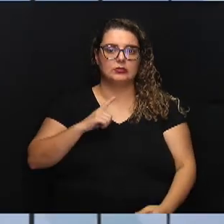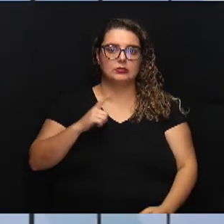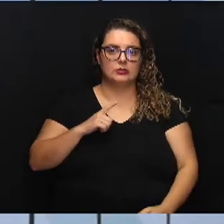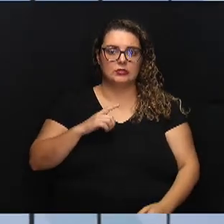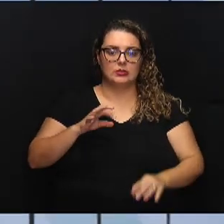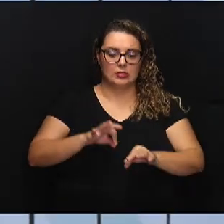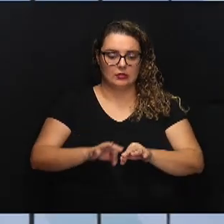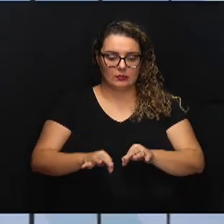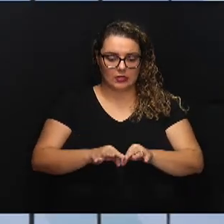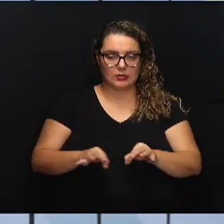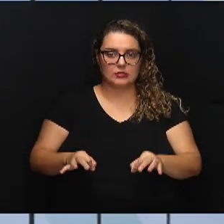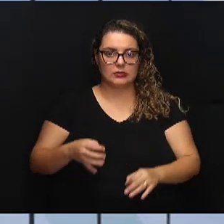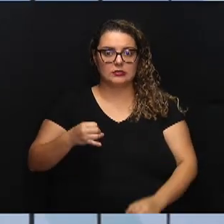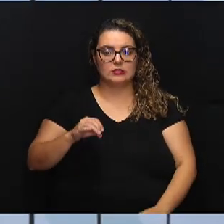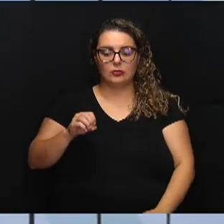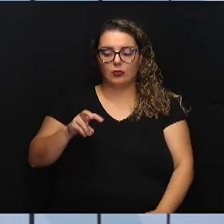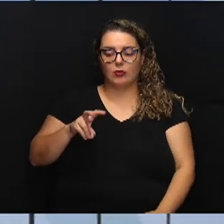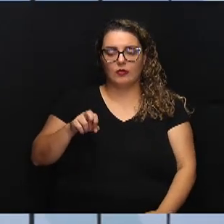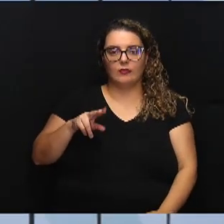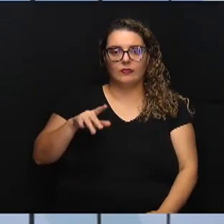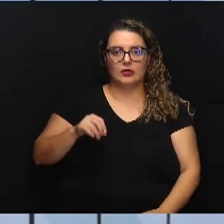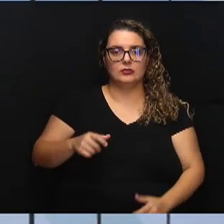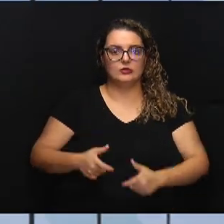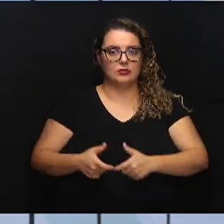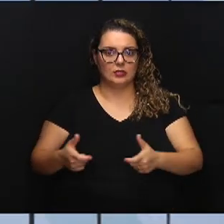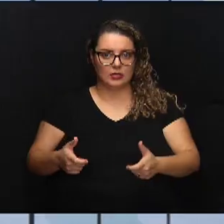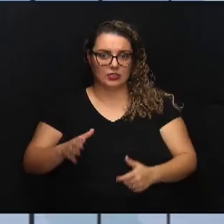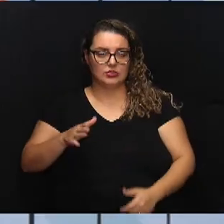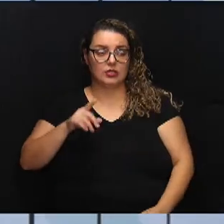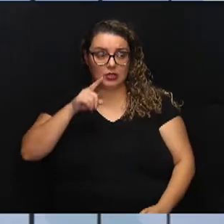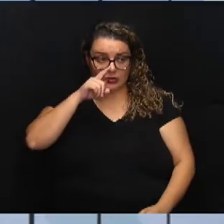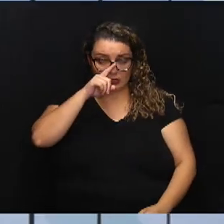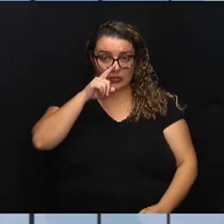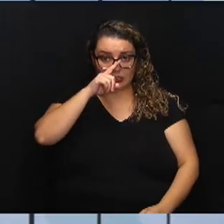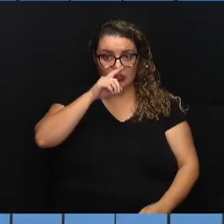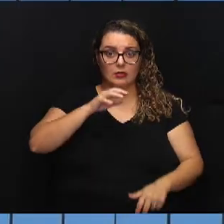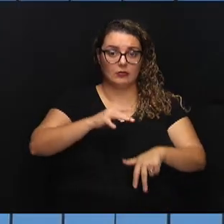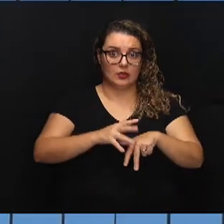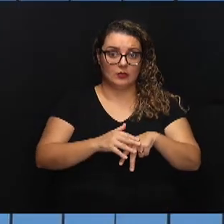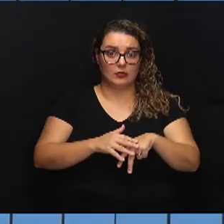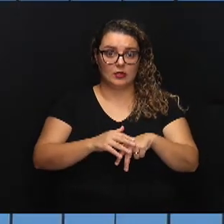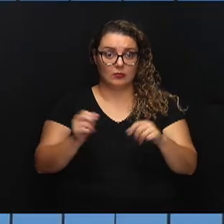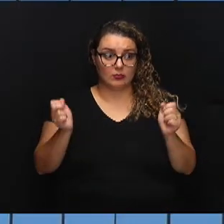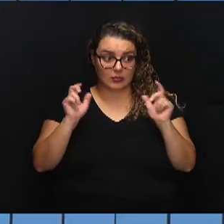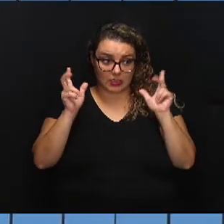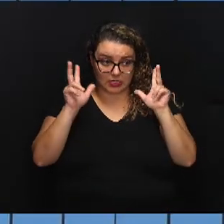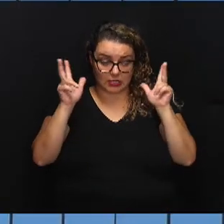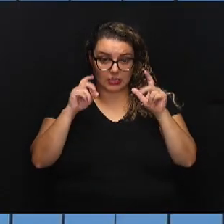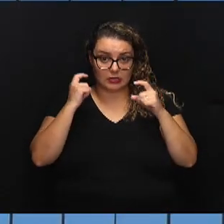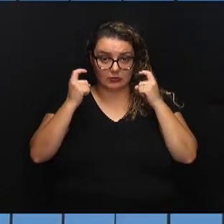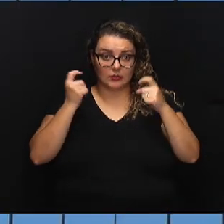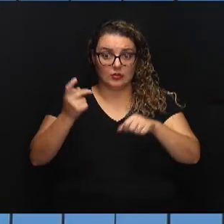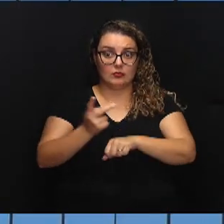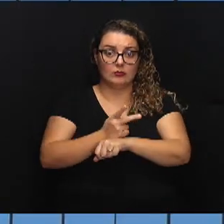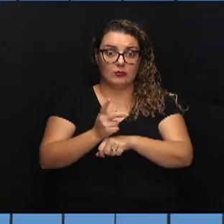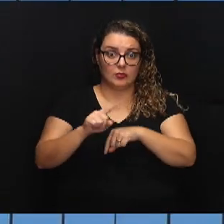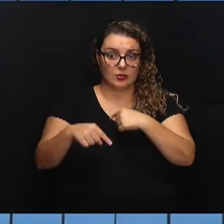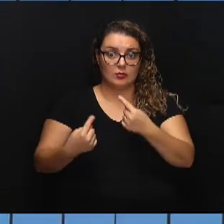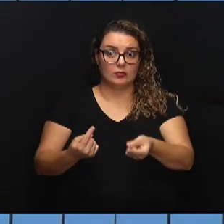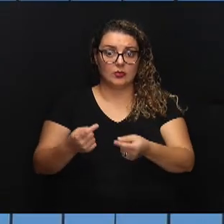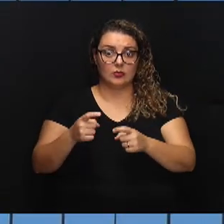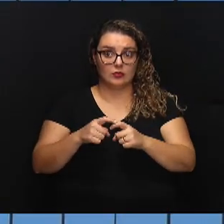medição. Se o ovário ali já está aumentado, isso já é um risco? A paciente já tem que ficar preocupada, buscar um